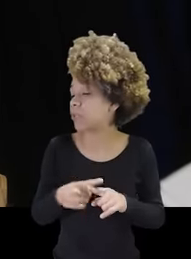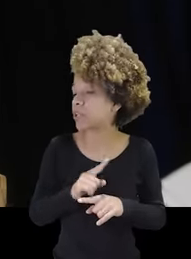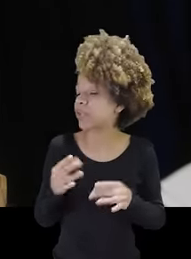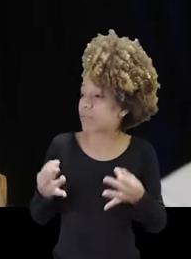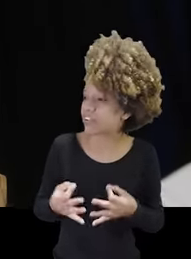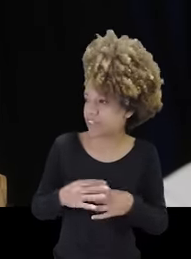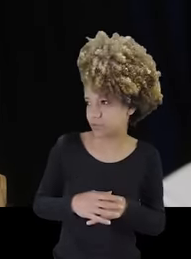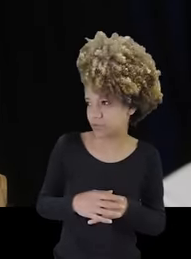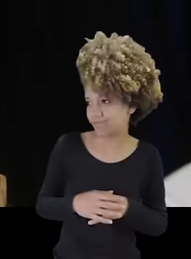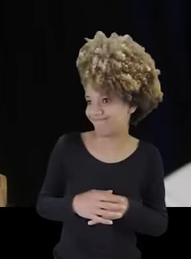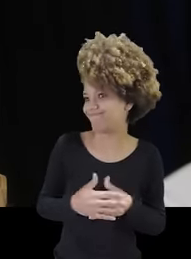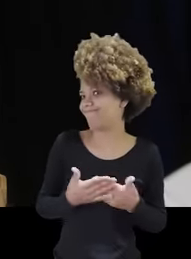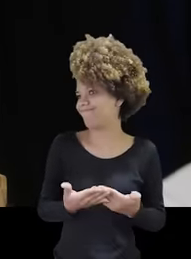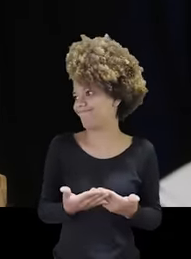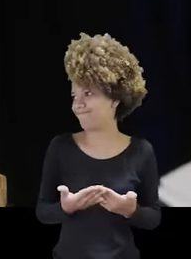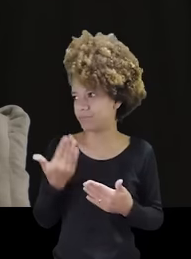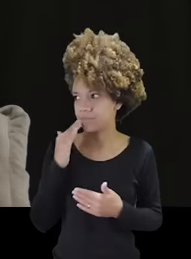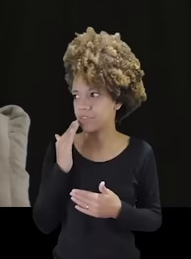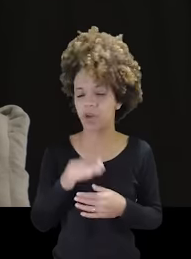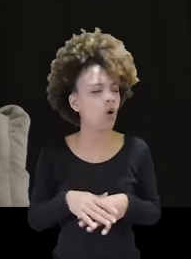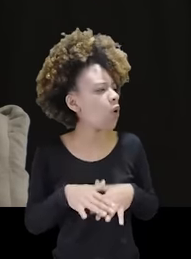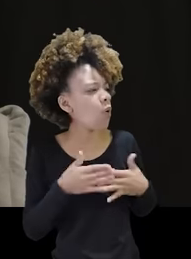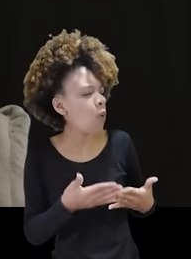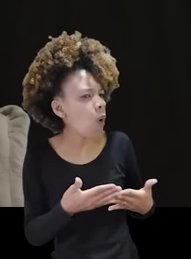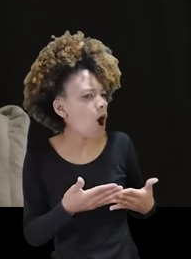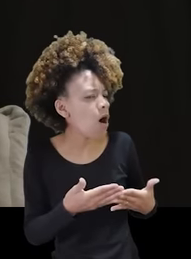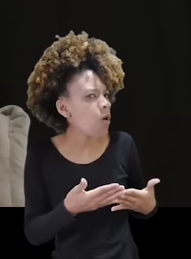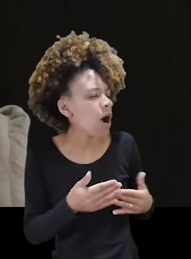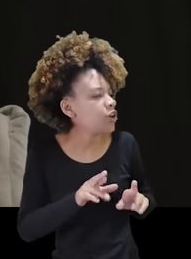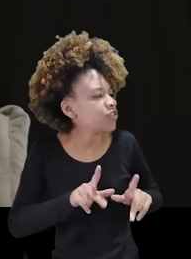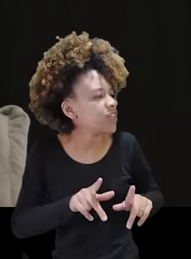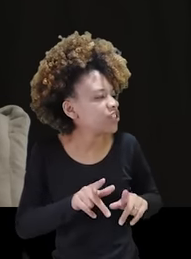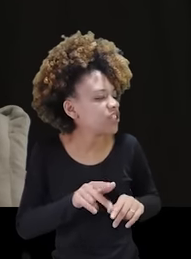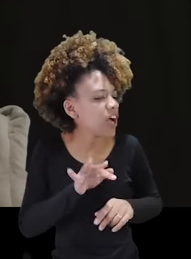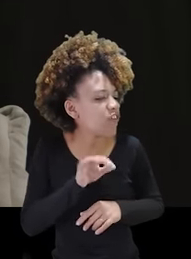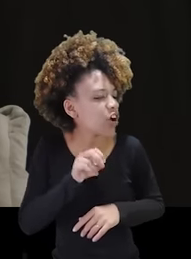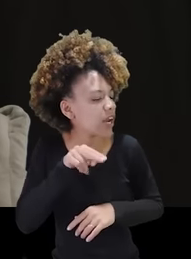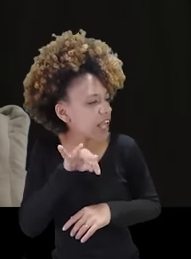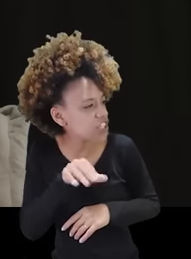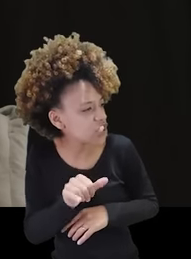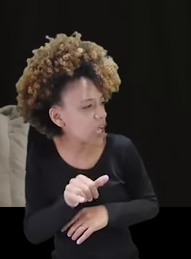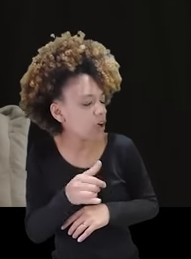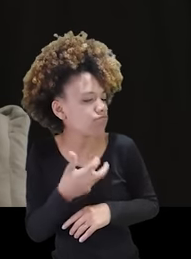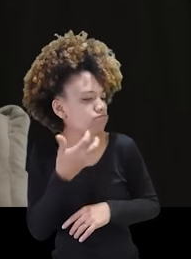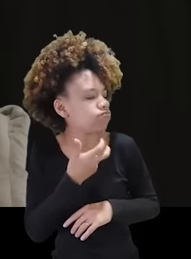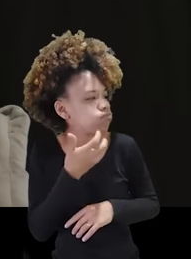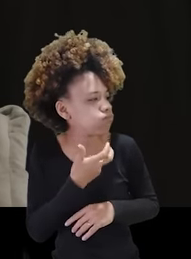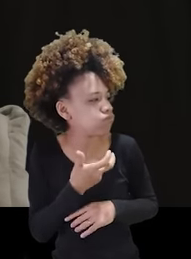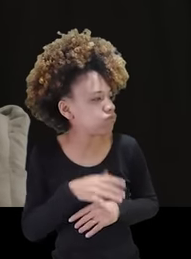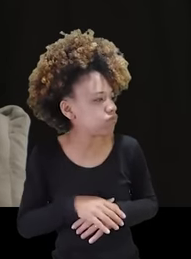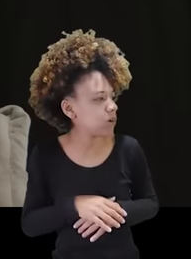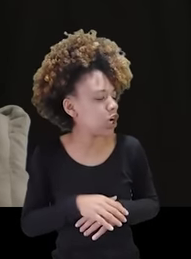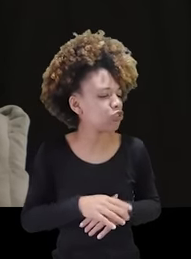não é perfeito ela ficou assim entendi qual que é a diferença da da fonética das coisas assim tipo para o